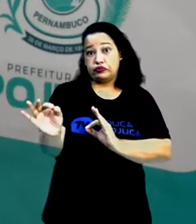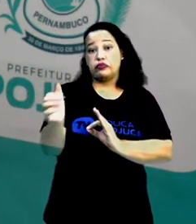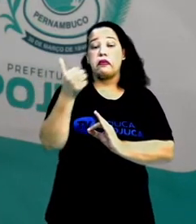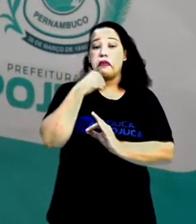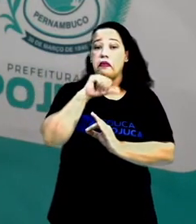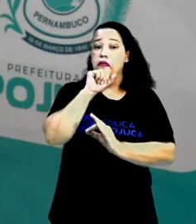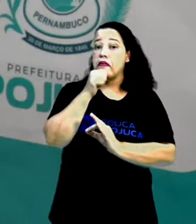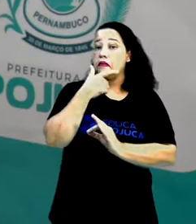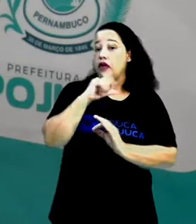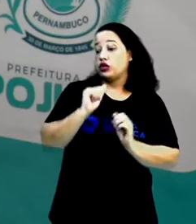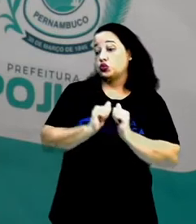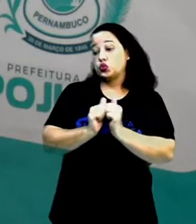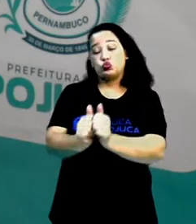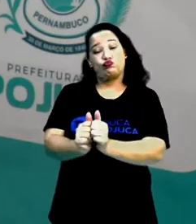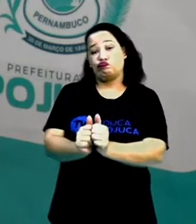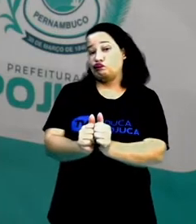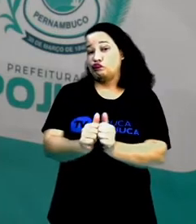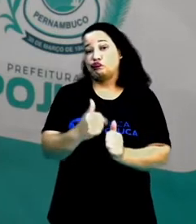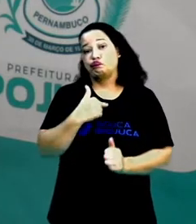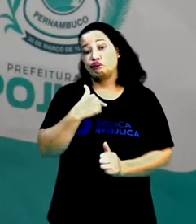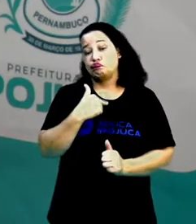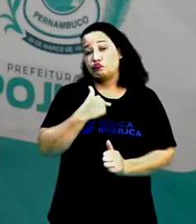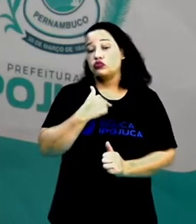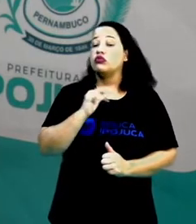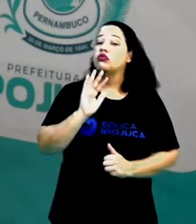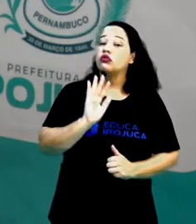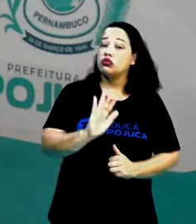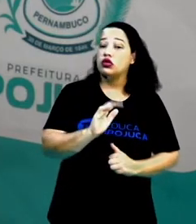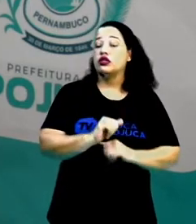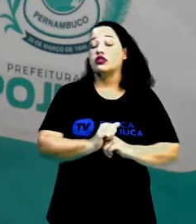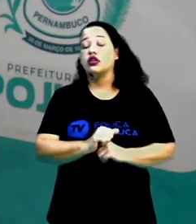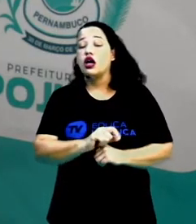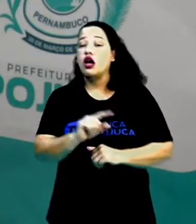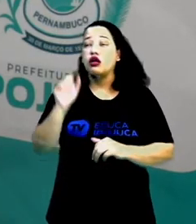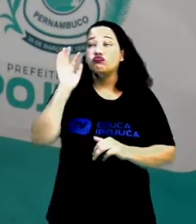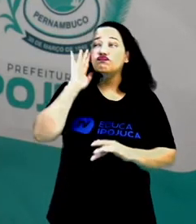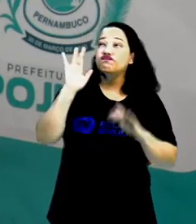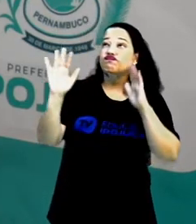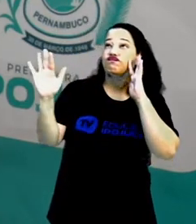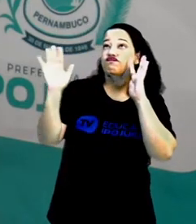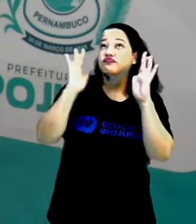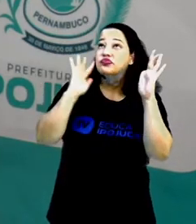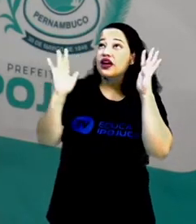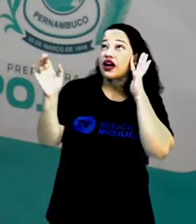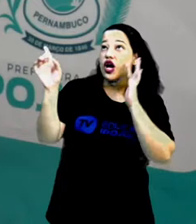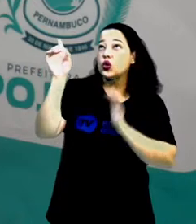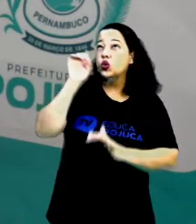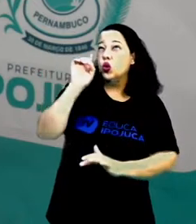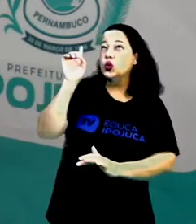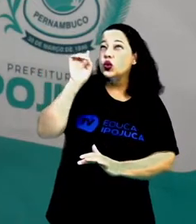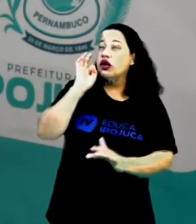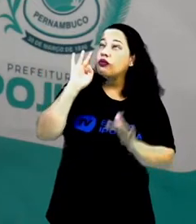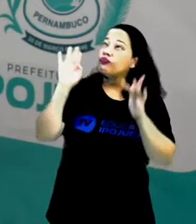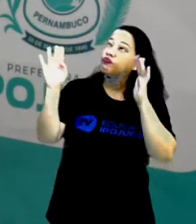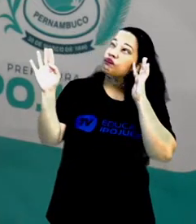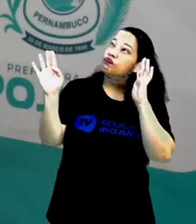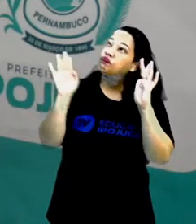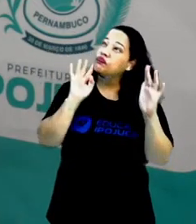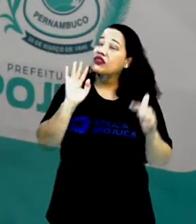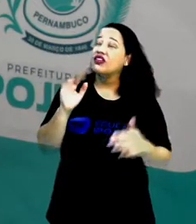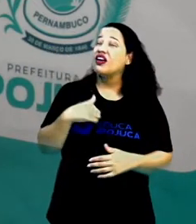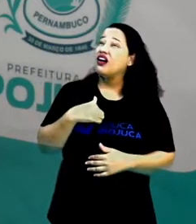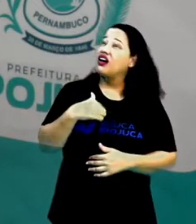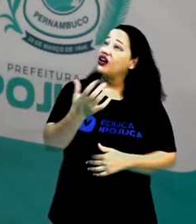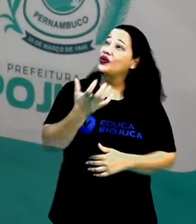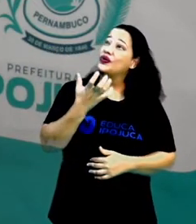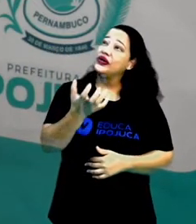levá-la. Clara tinha um grande sonho. Todo dia ela pensava: ai, como